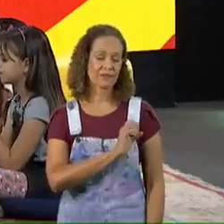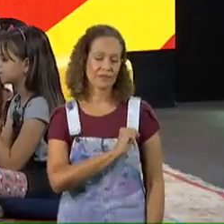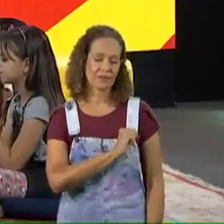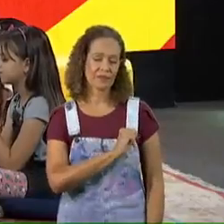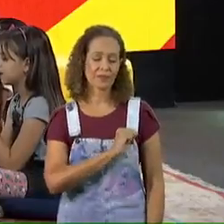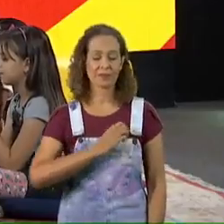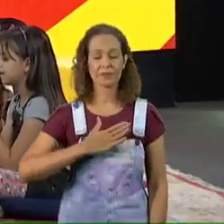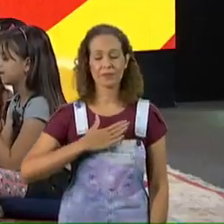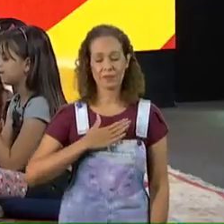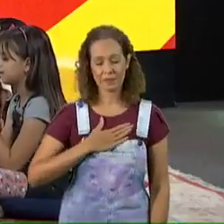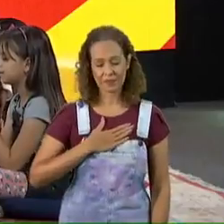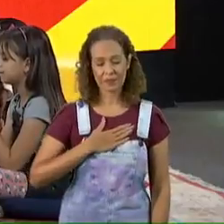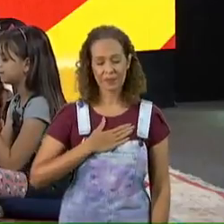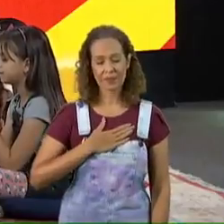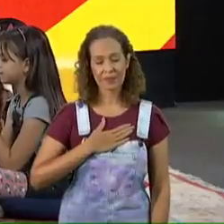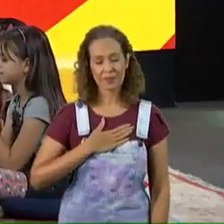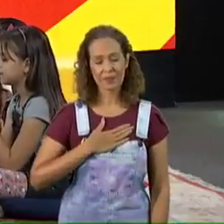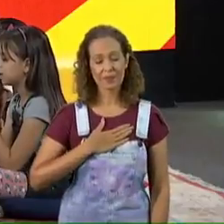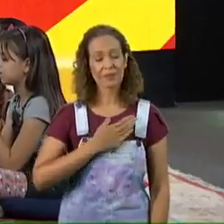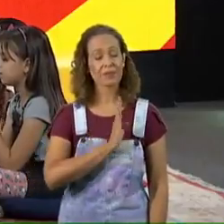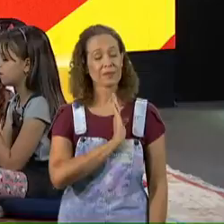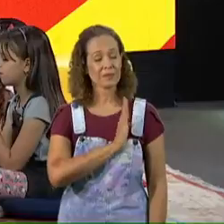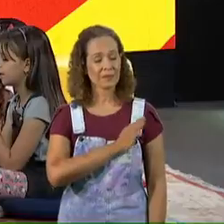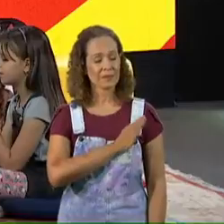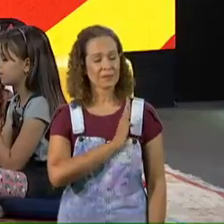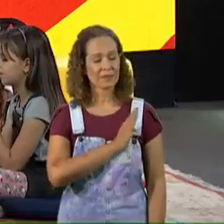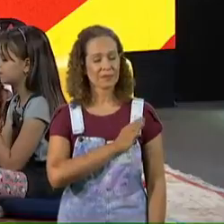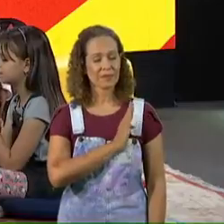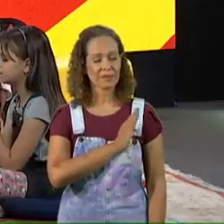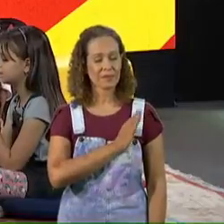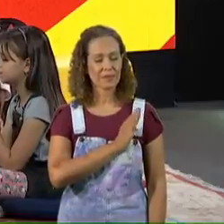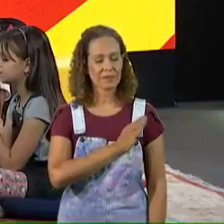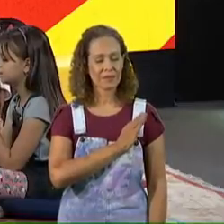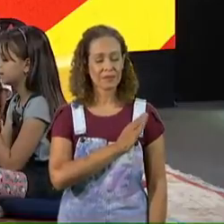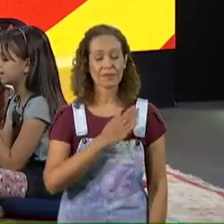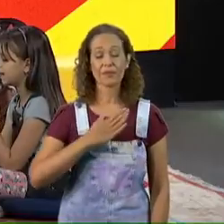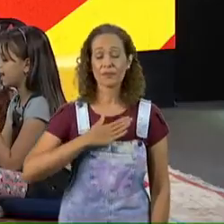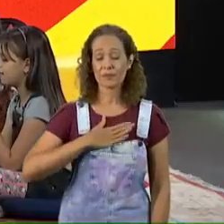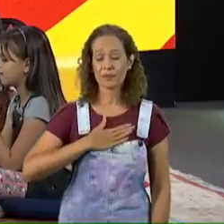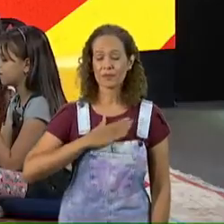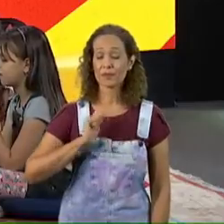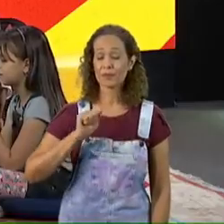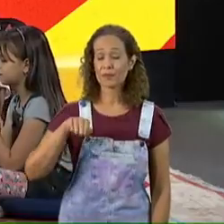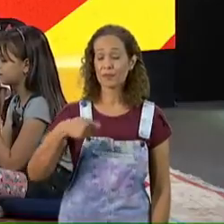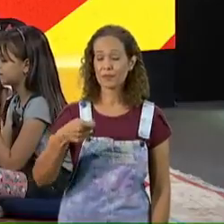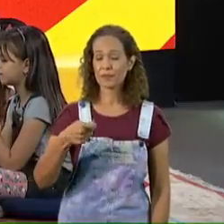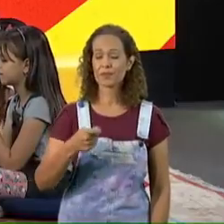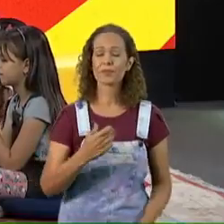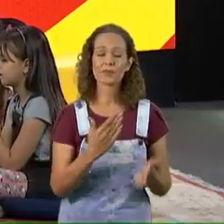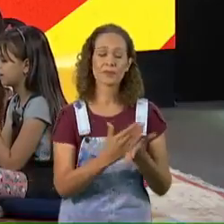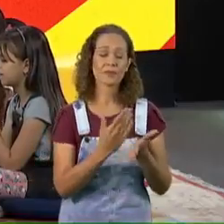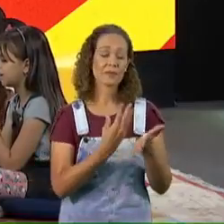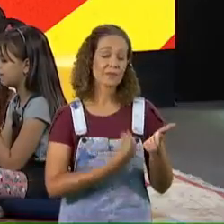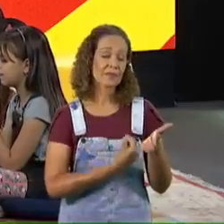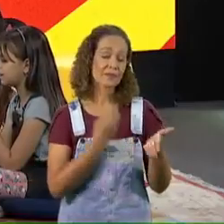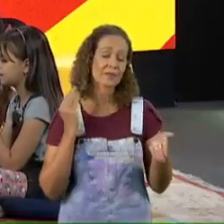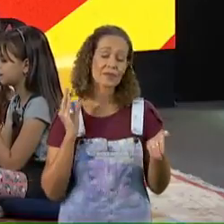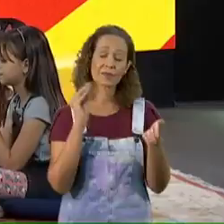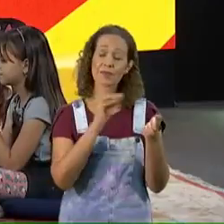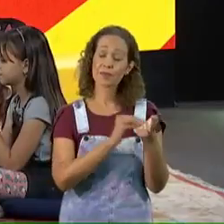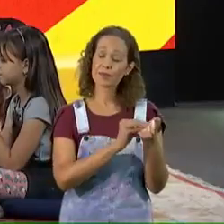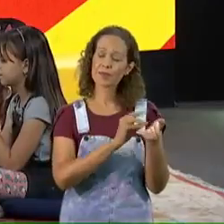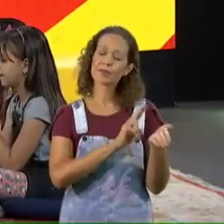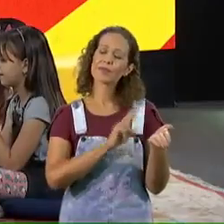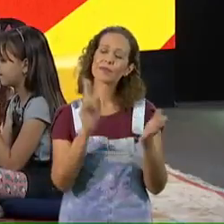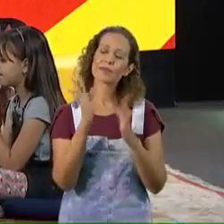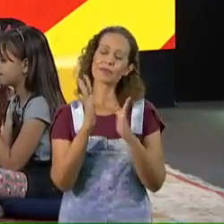na minha vida e no meu coração. Escreve o meu nome no livro da vida. Em